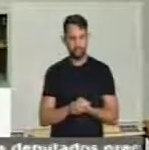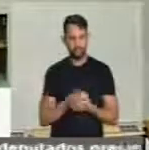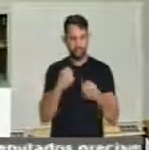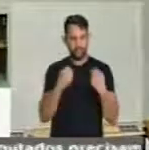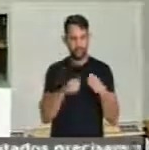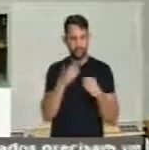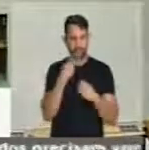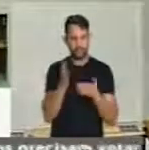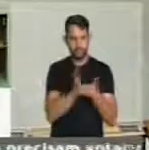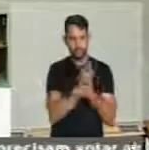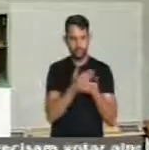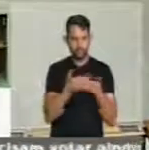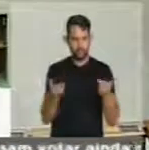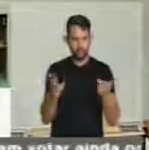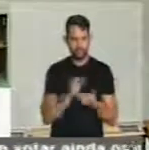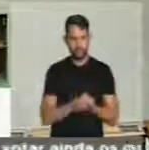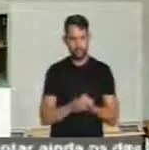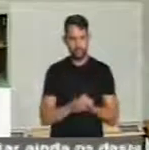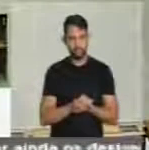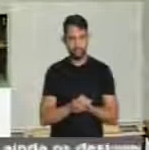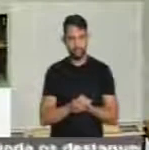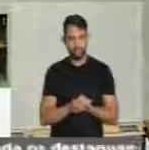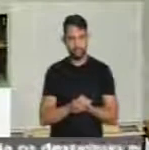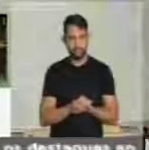Precisa-se dizer mais alguma coisa?